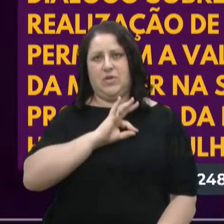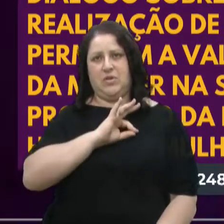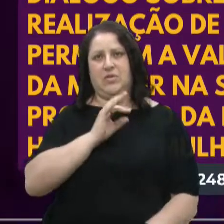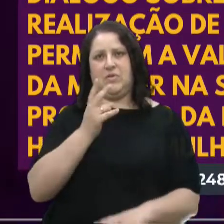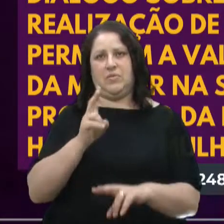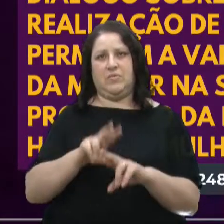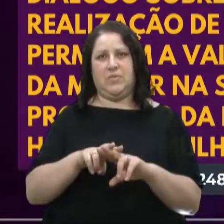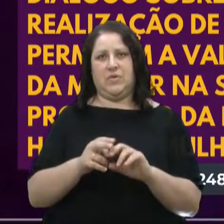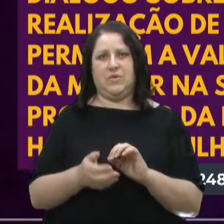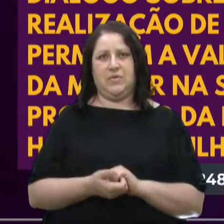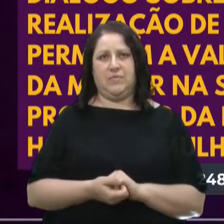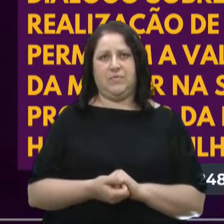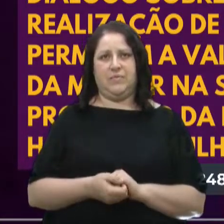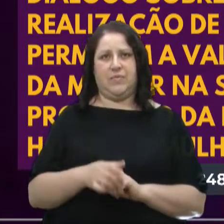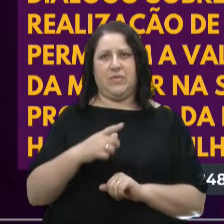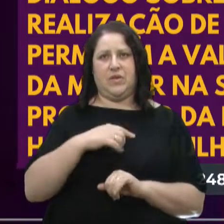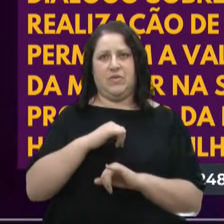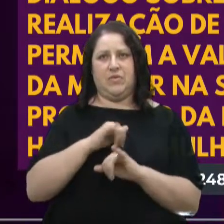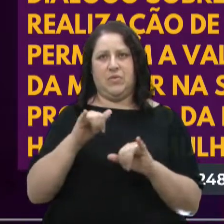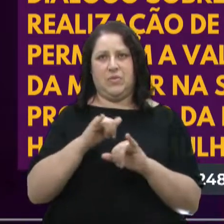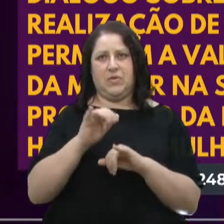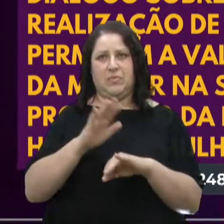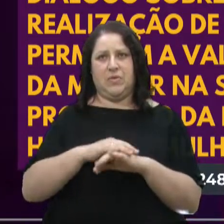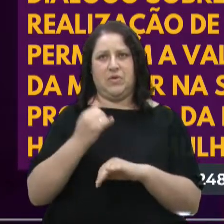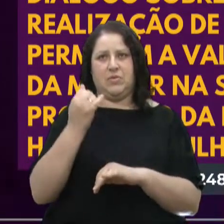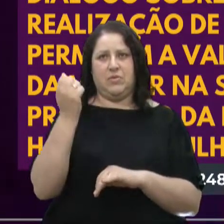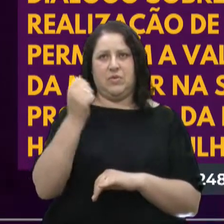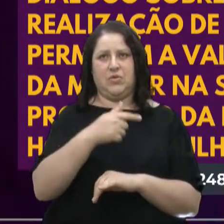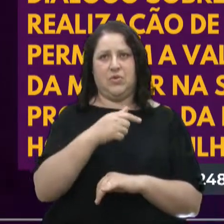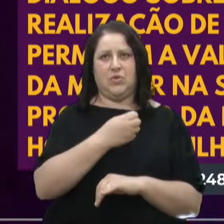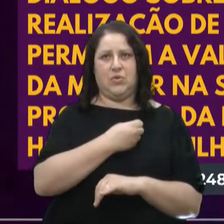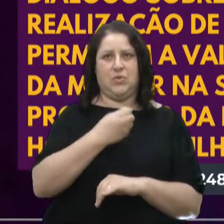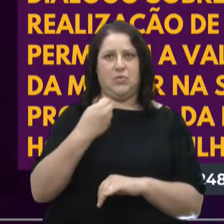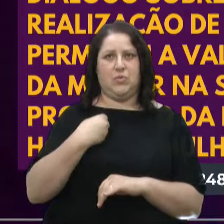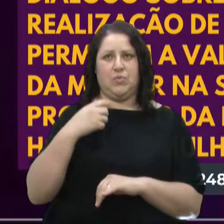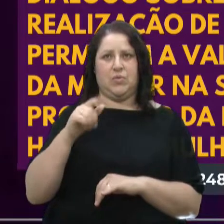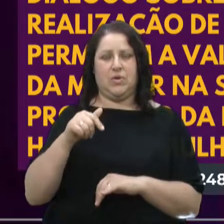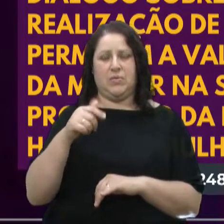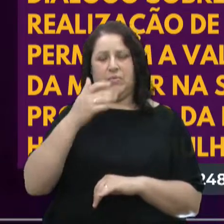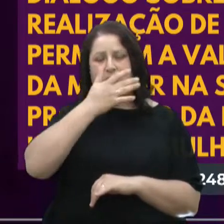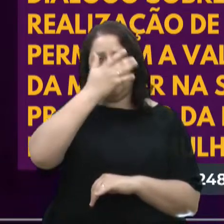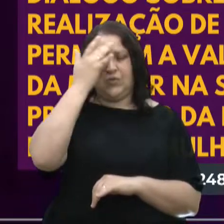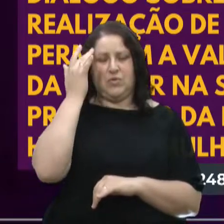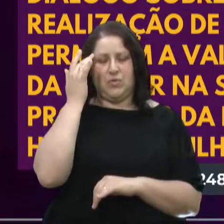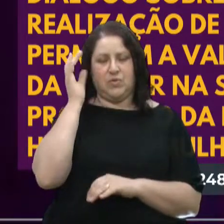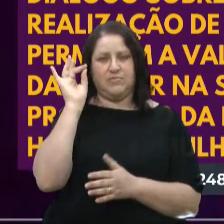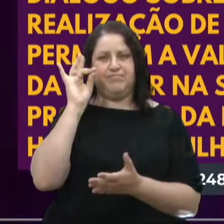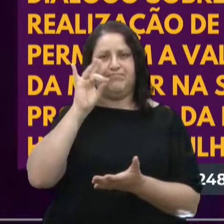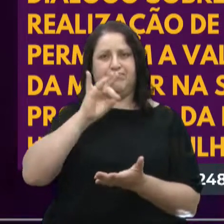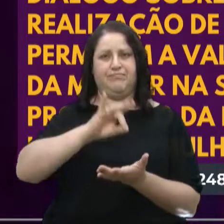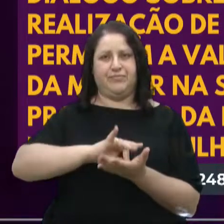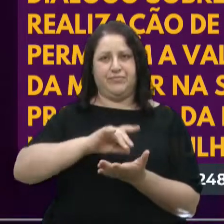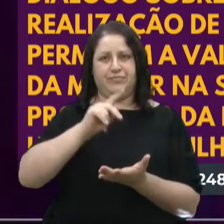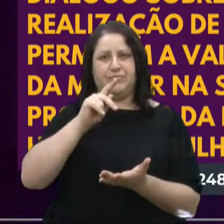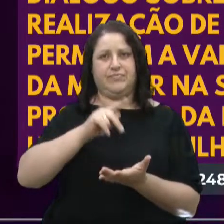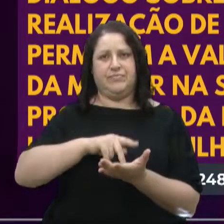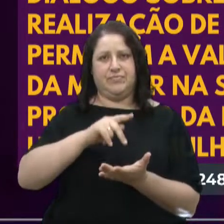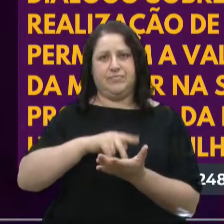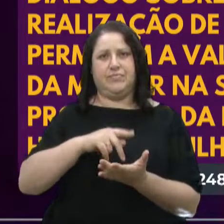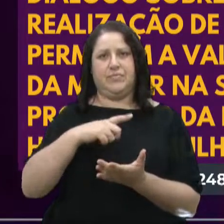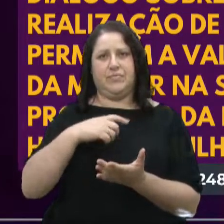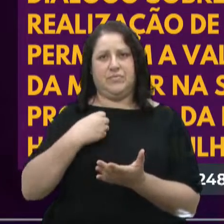alguns dados, e mais importante do que números, são pessoas reais, pessoas que estavam na nossa